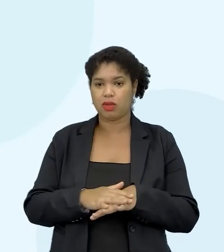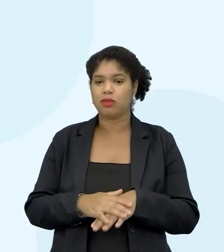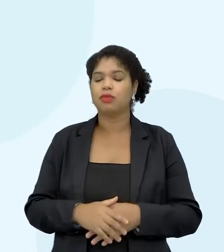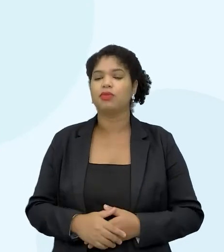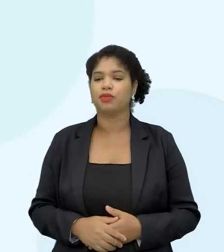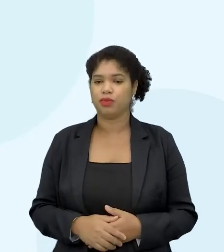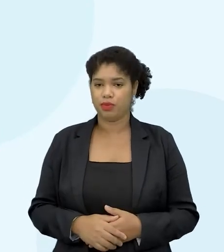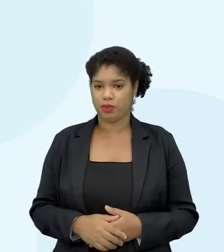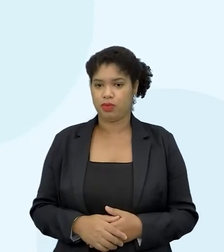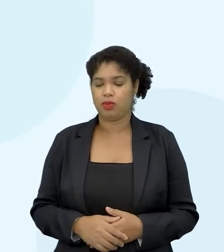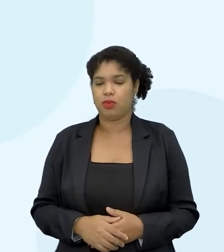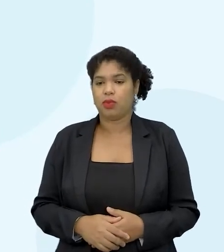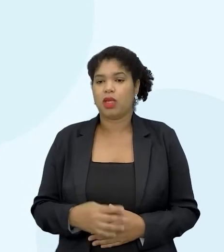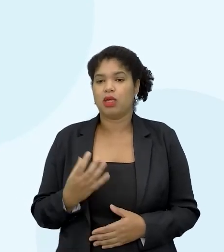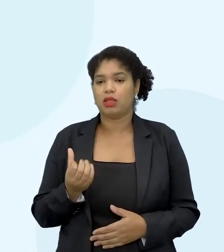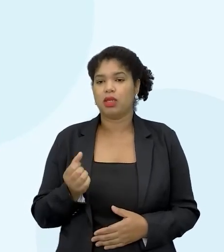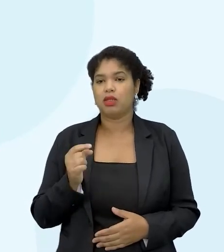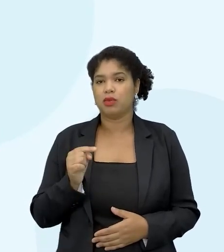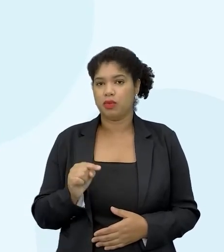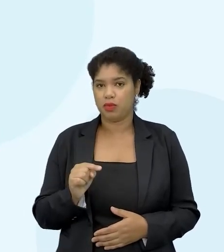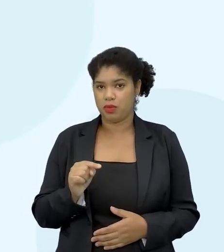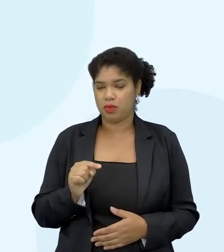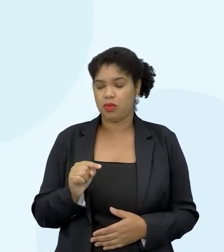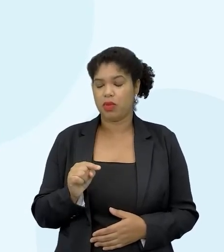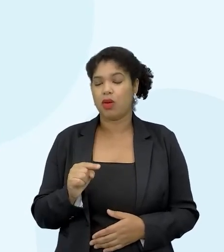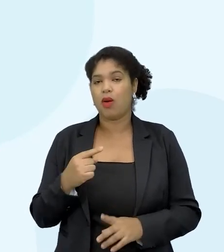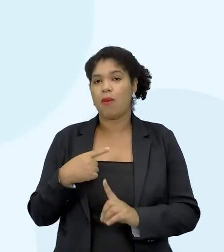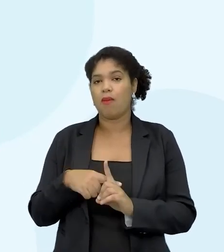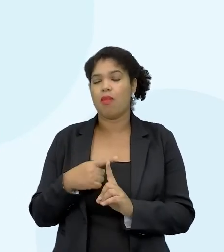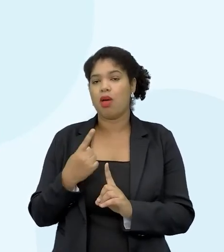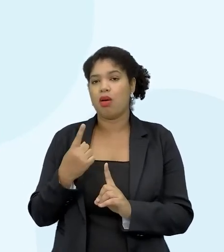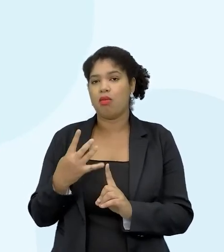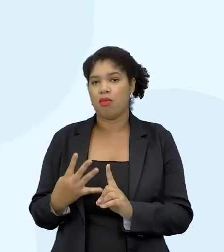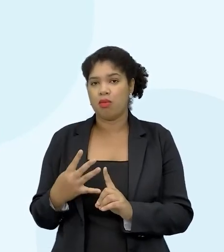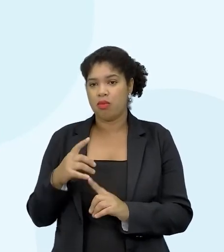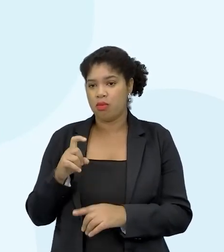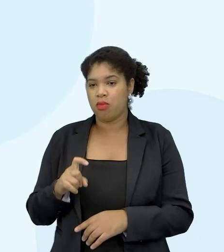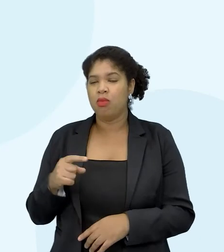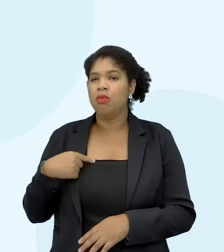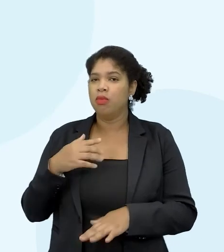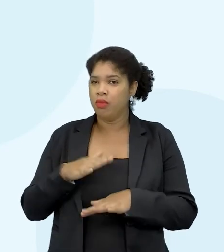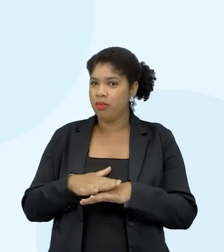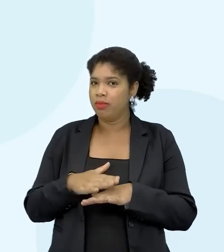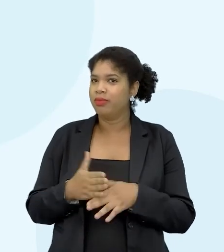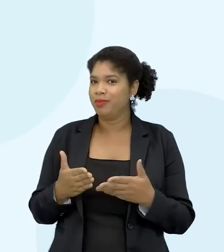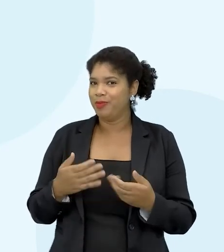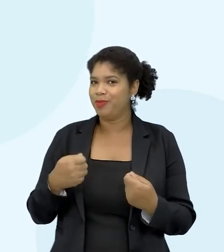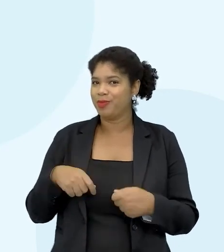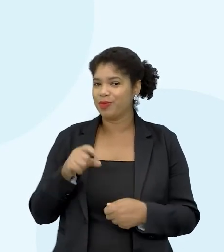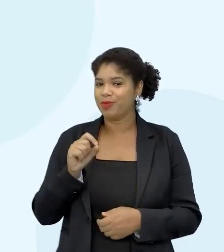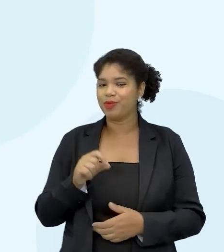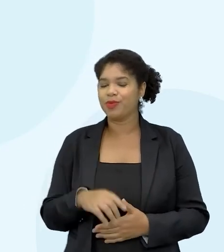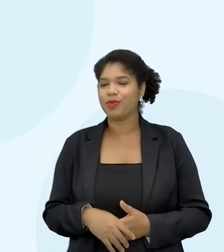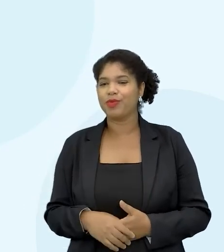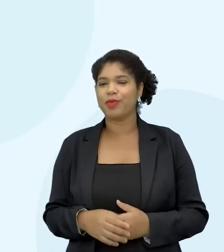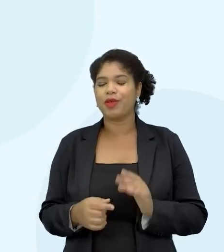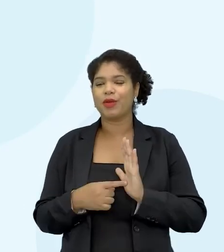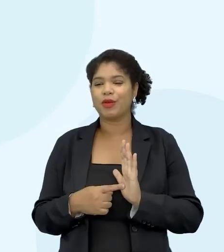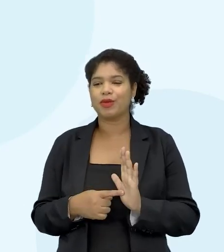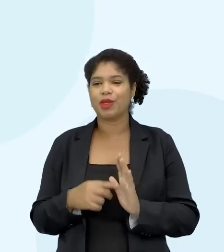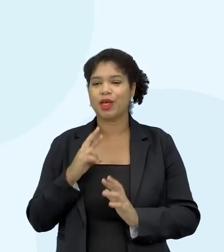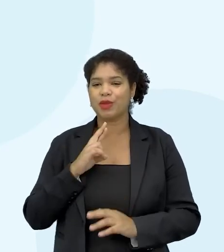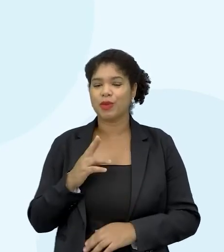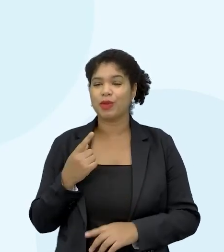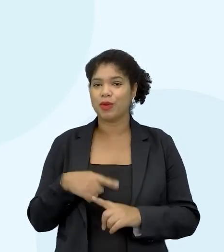do custo era 6.000 mais 14x. A gente tem que resolver isso, né? Então, olha lá, eu vou subir a resposta que o nosso tempo